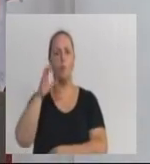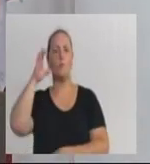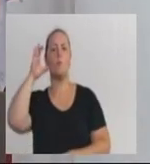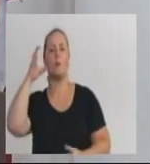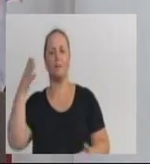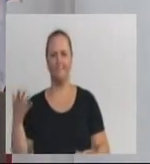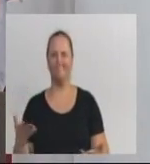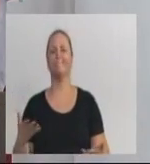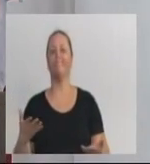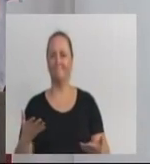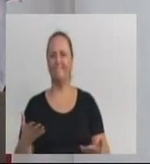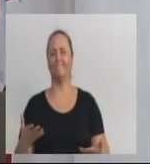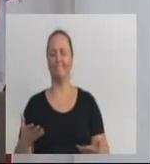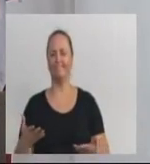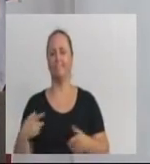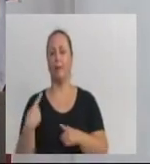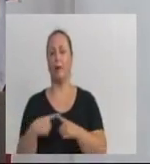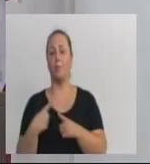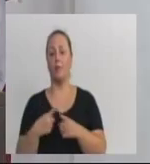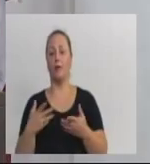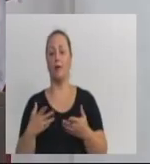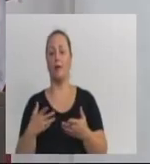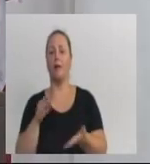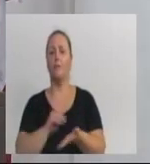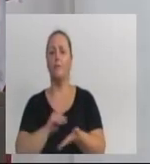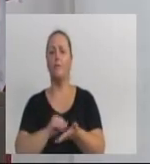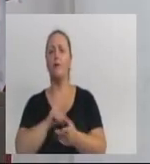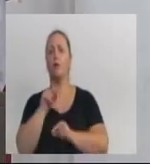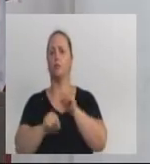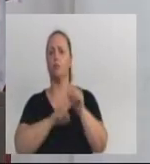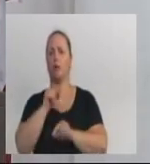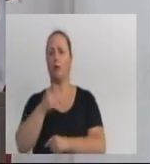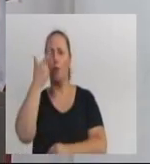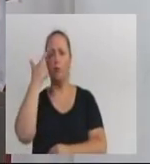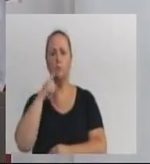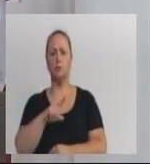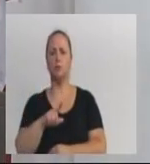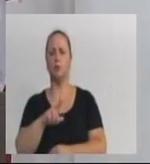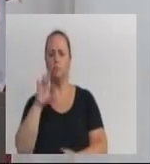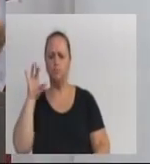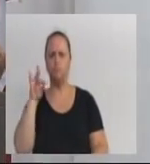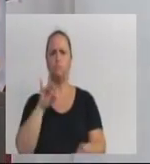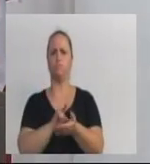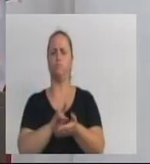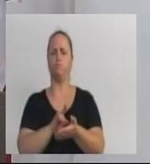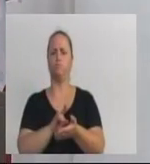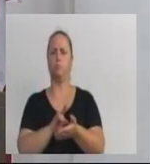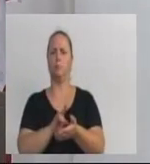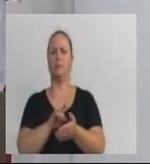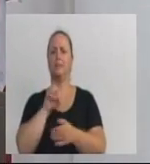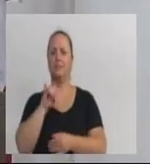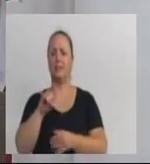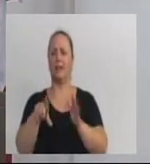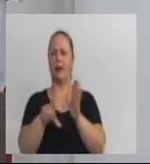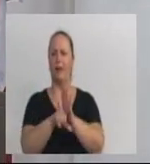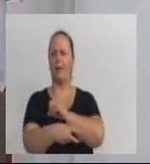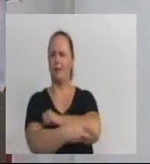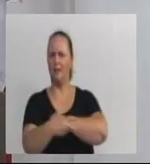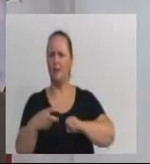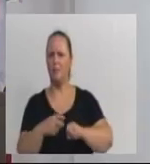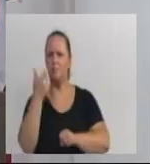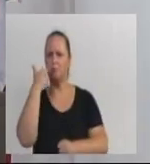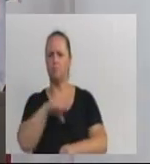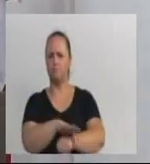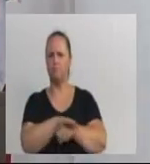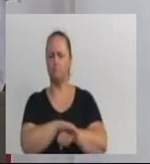para o enrijecimento da legislação criminal que traria mais segurança para a população. Pelo